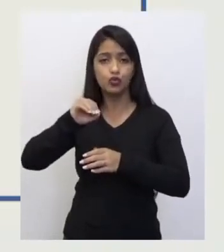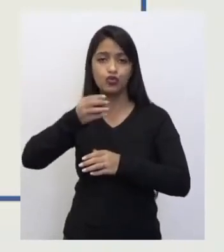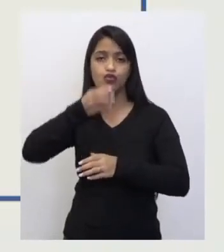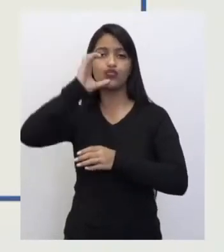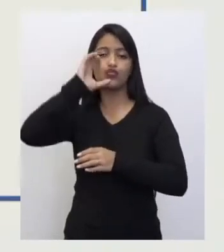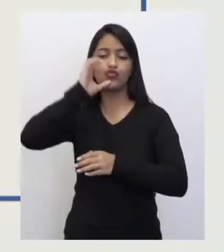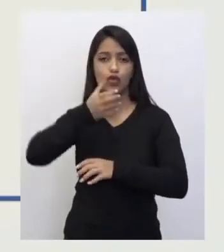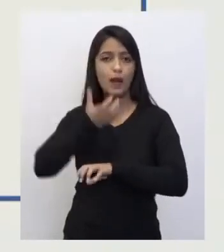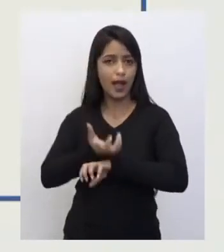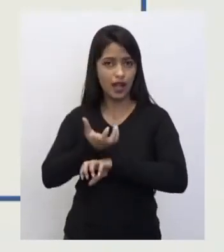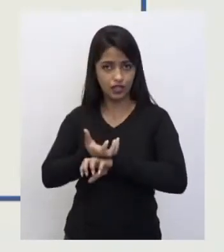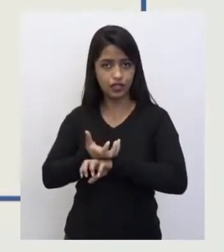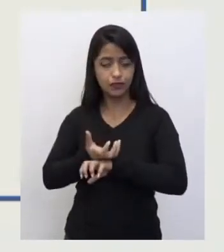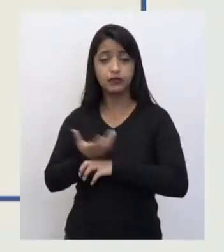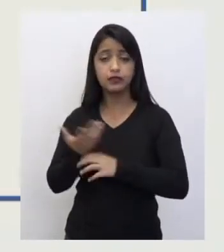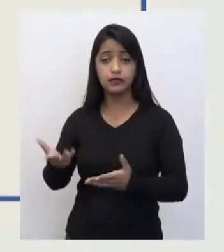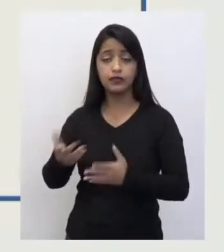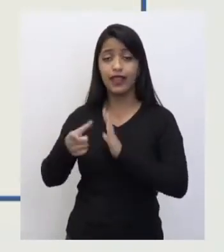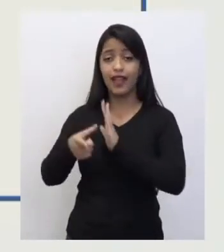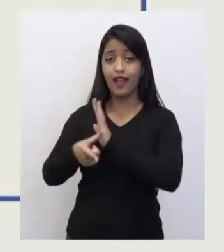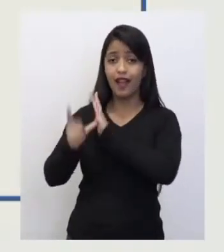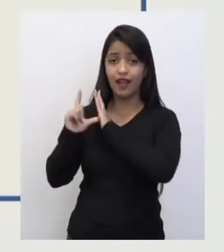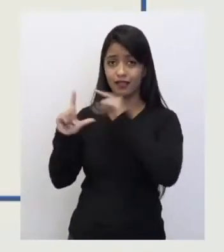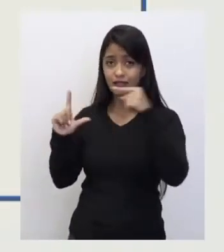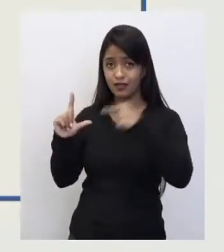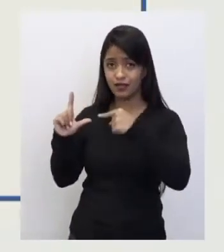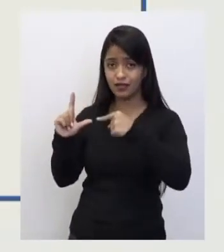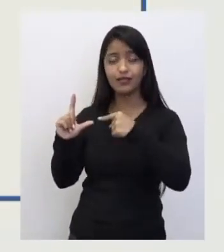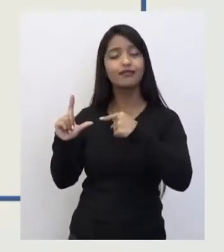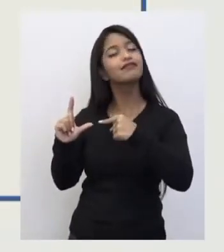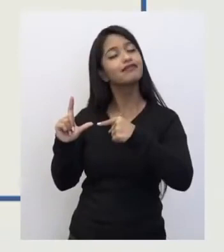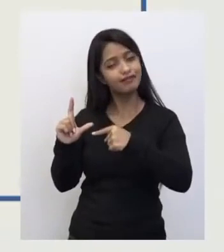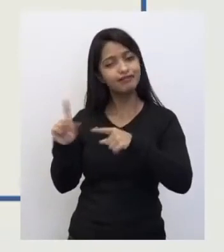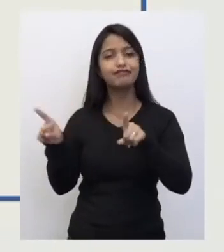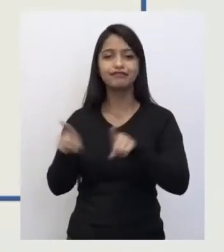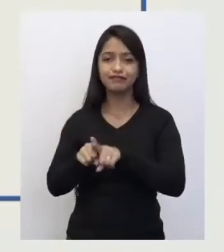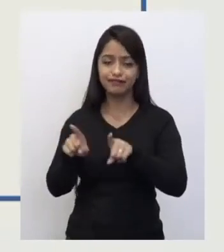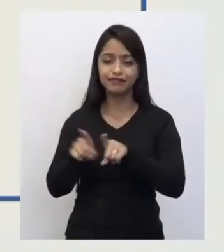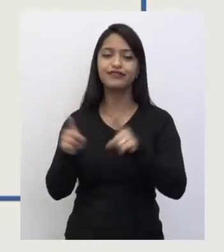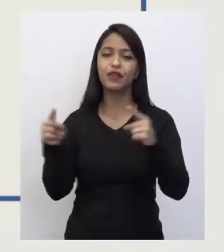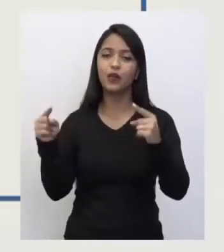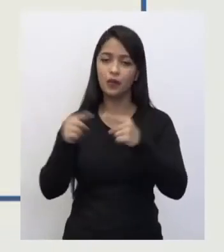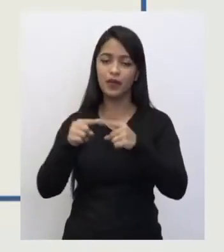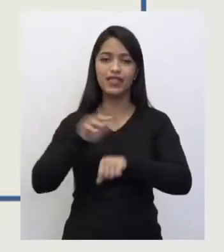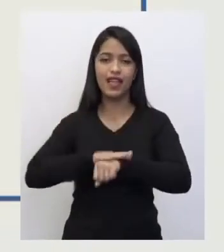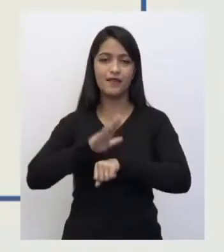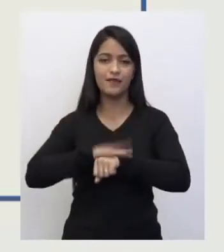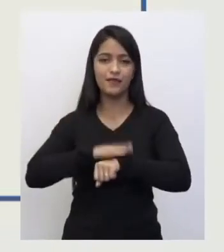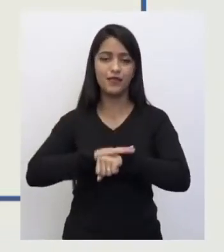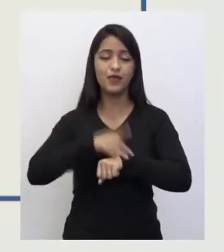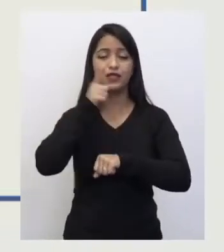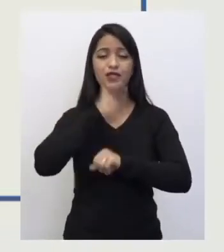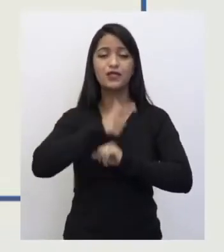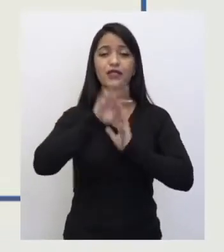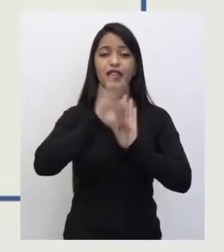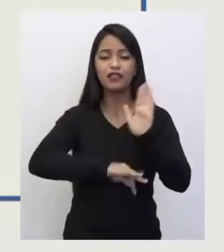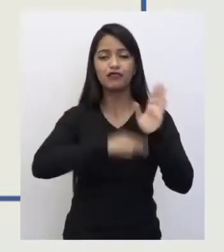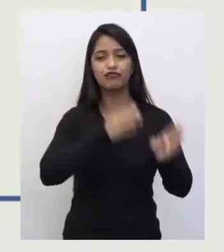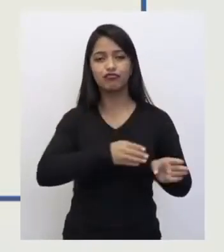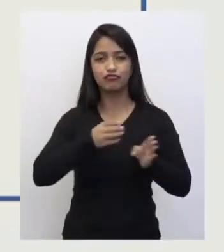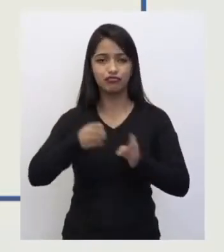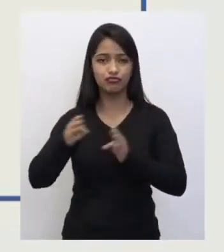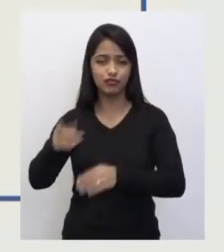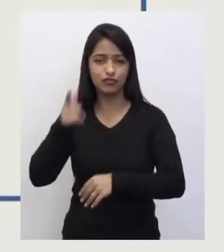esse antes também situou, né, o tempo aí no meu texto, né? Também ordenou uma